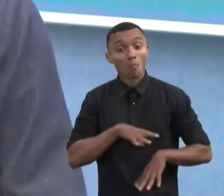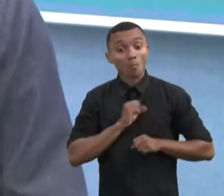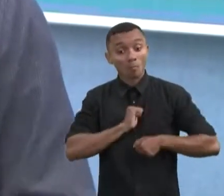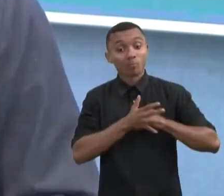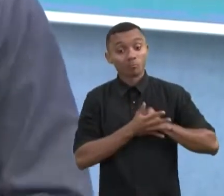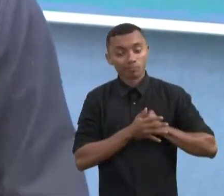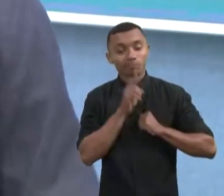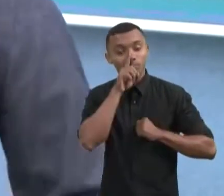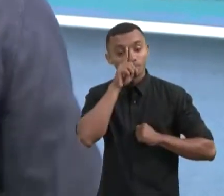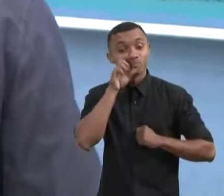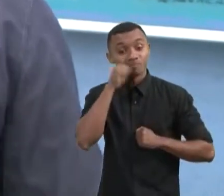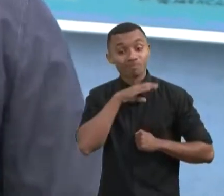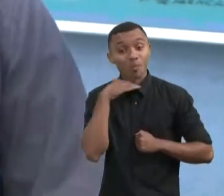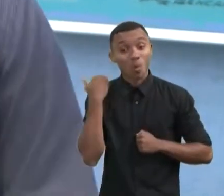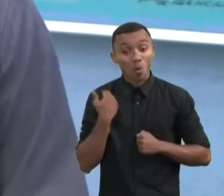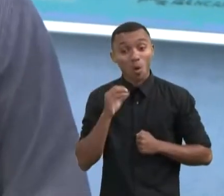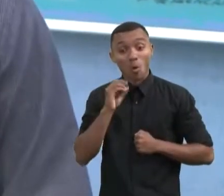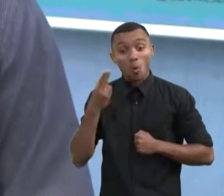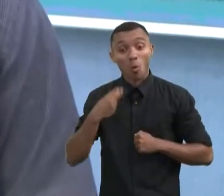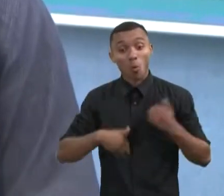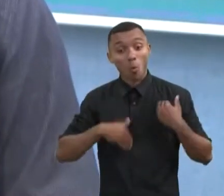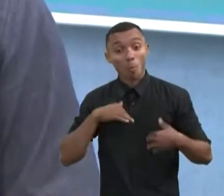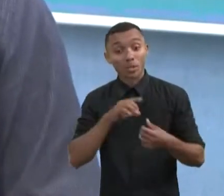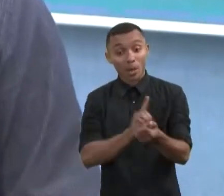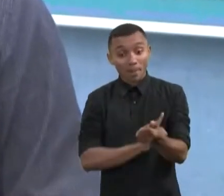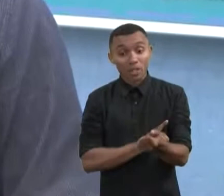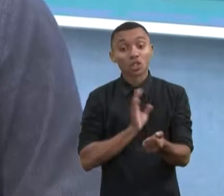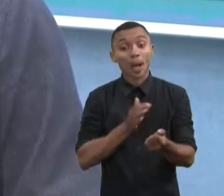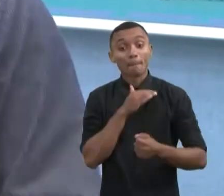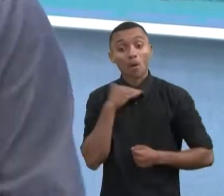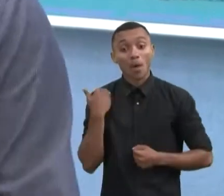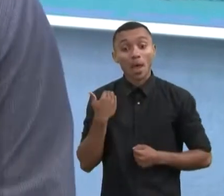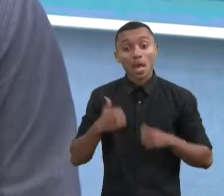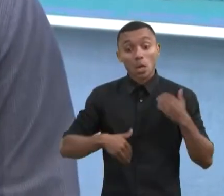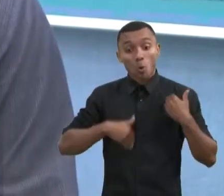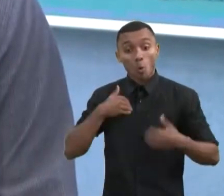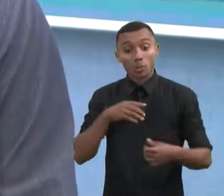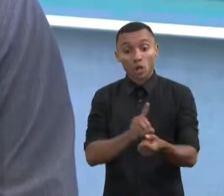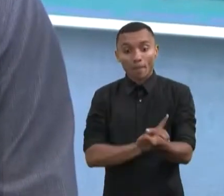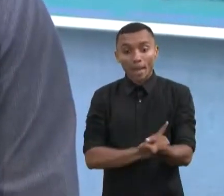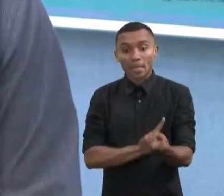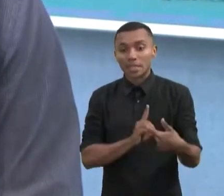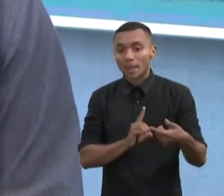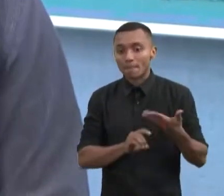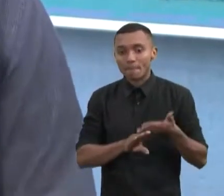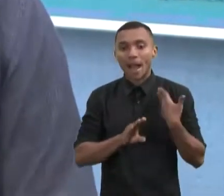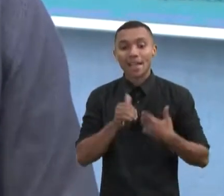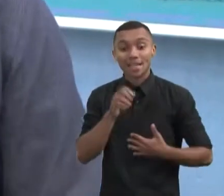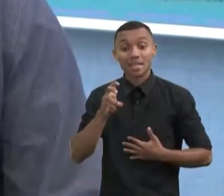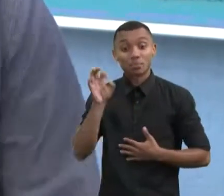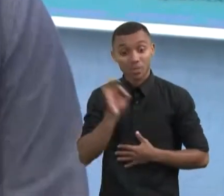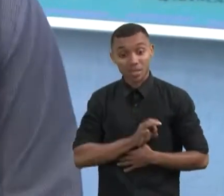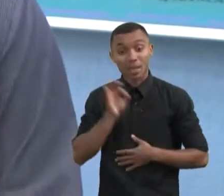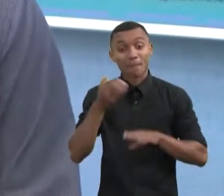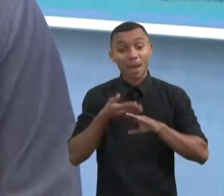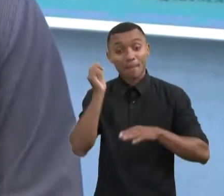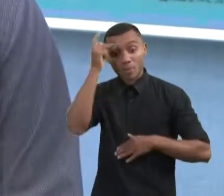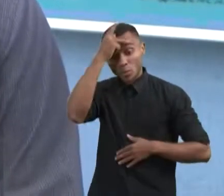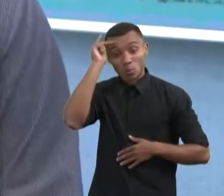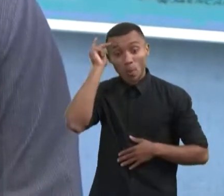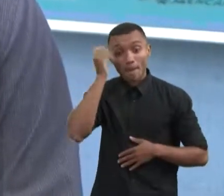morreram, com COVID e diabetes morreram, né? E que o diabetes aumenta em 15% a probabilidade do